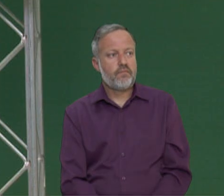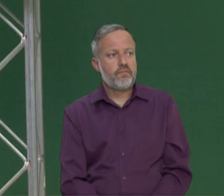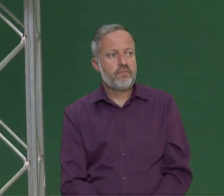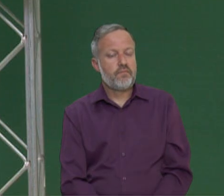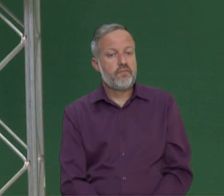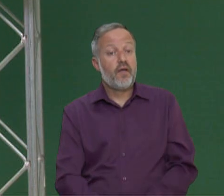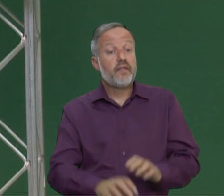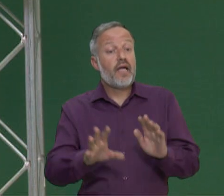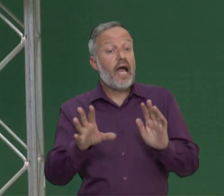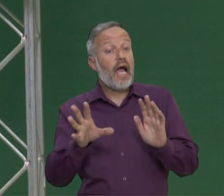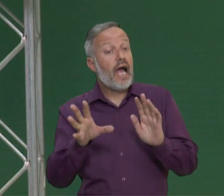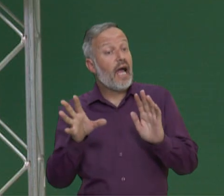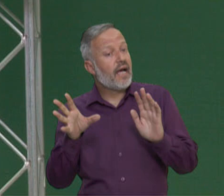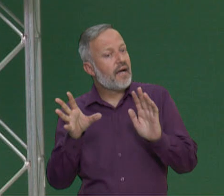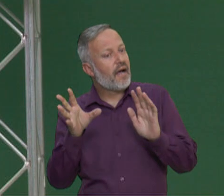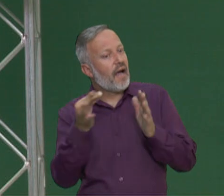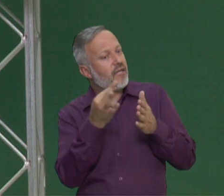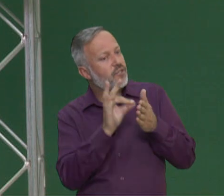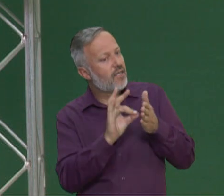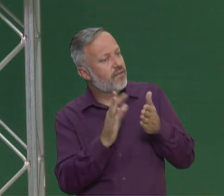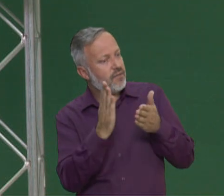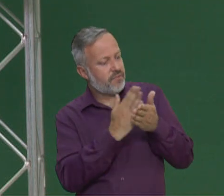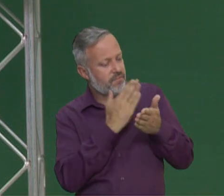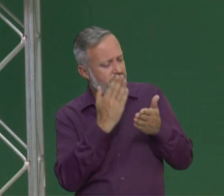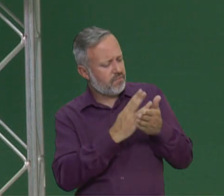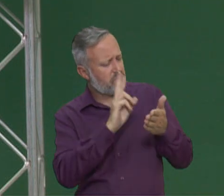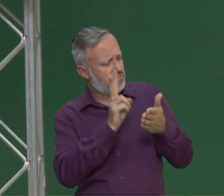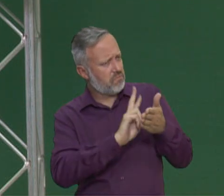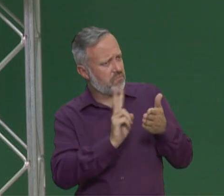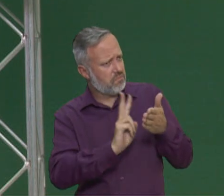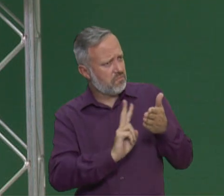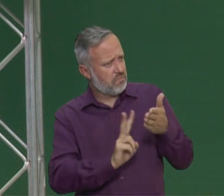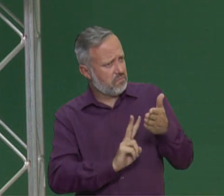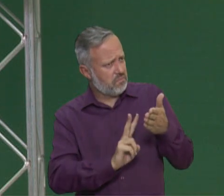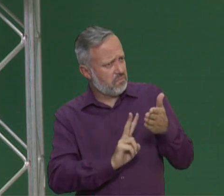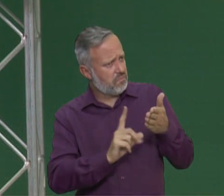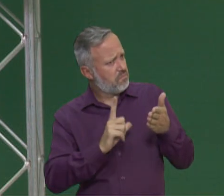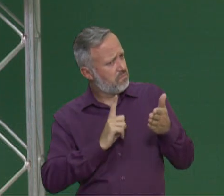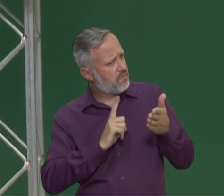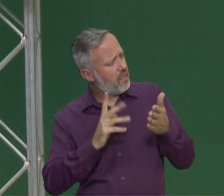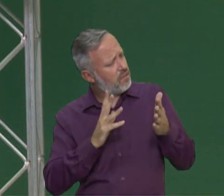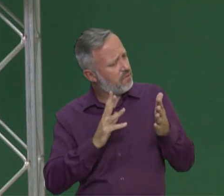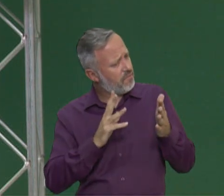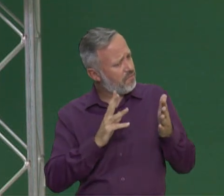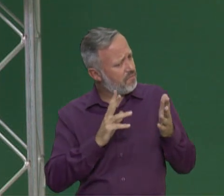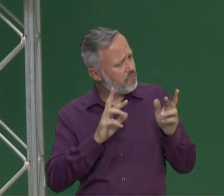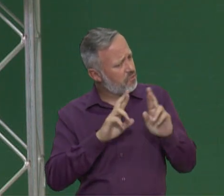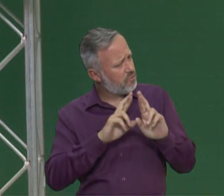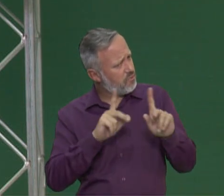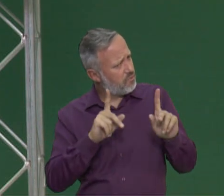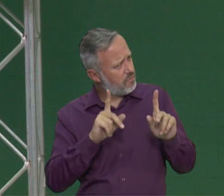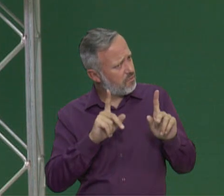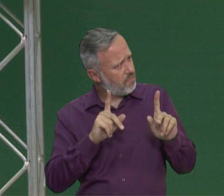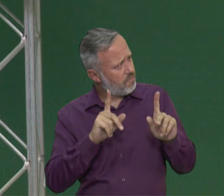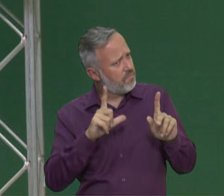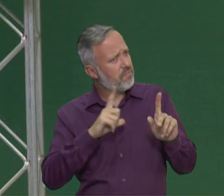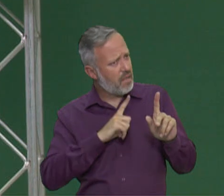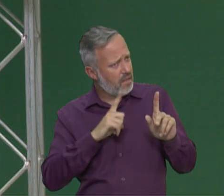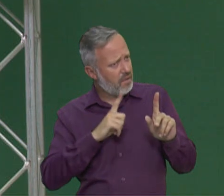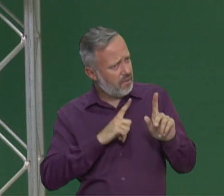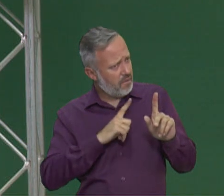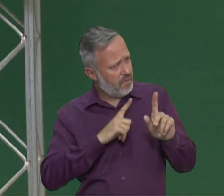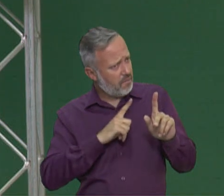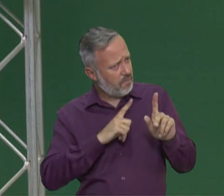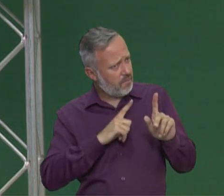Você escreveu no seu caderno, você leu. Tem alguma coisa estranha? Tem, né, gente?